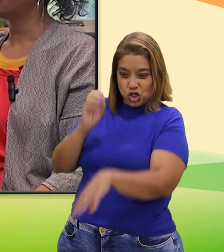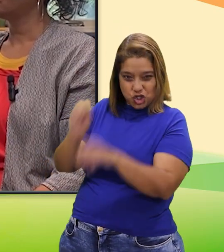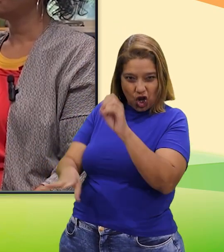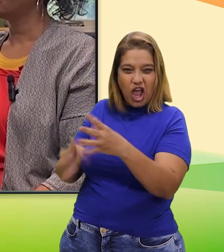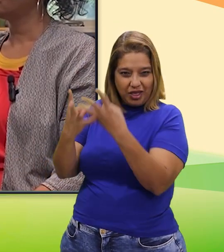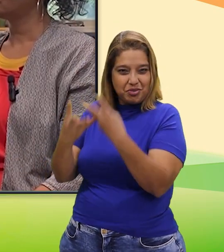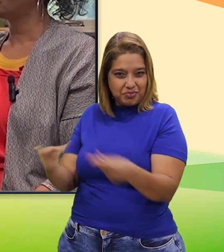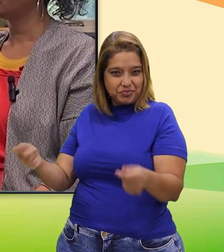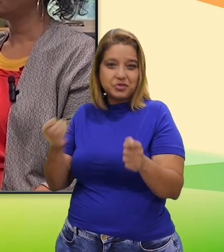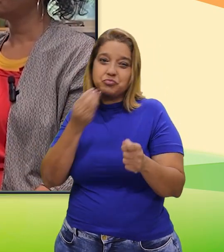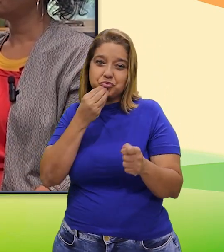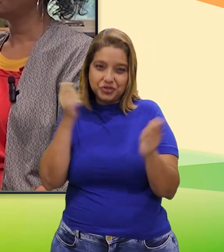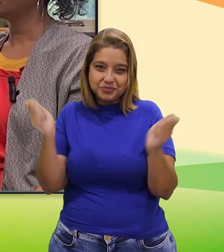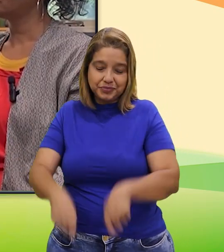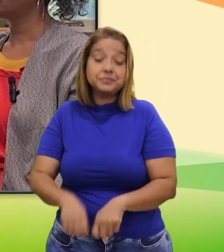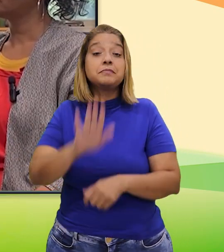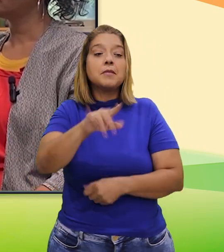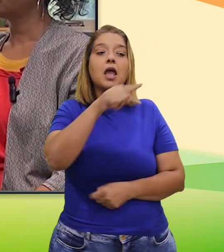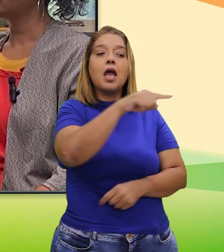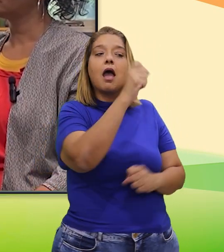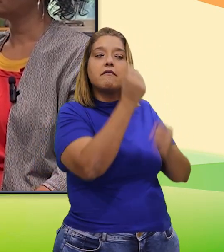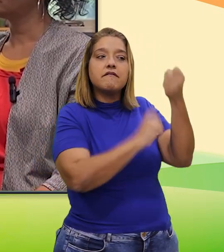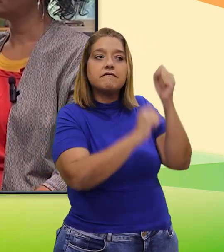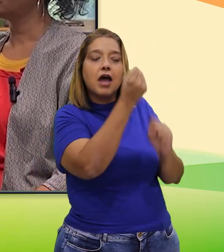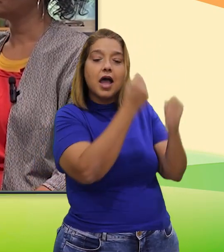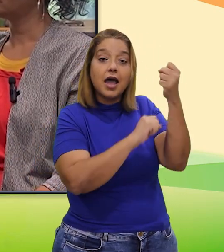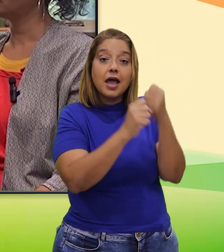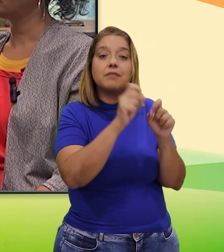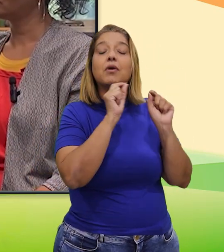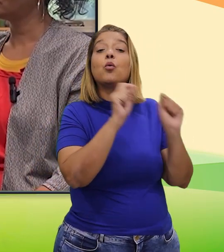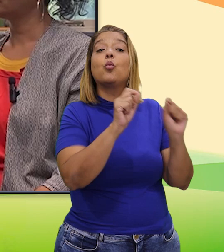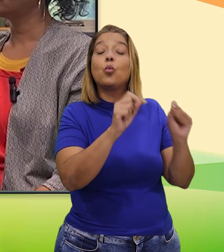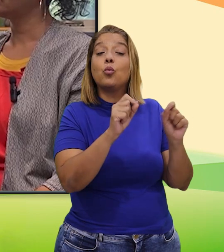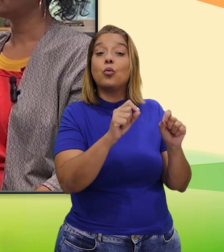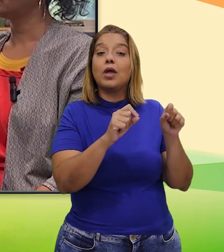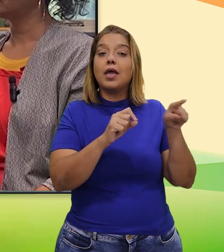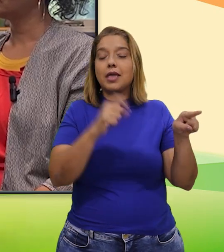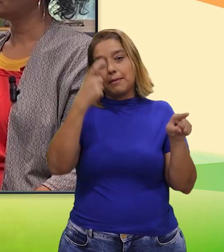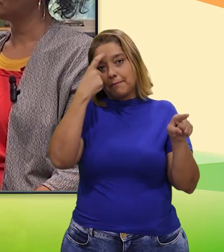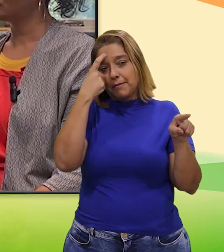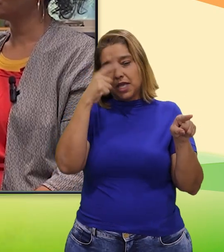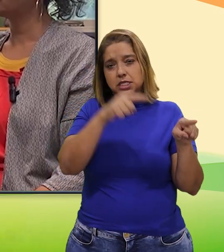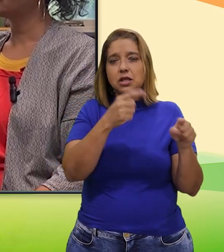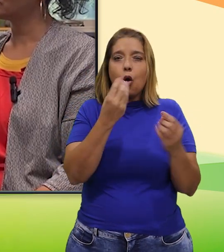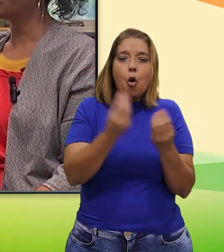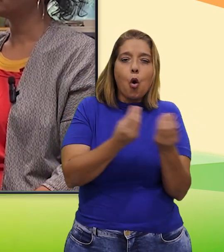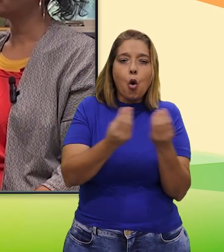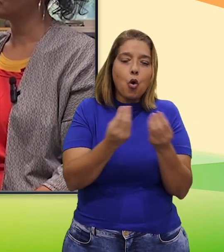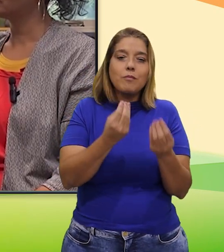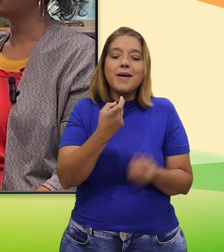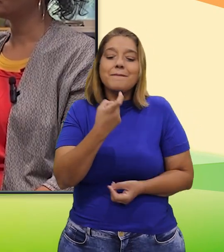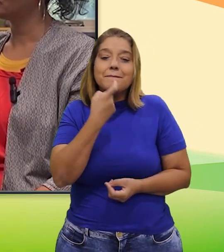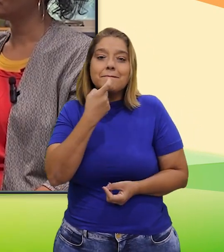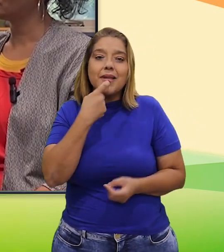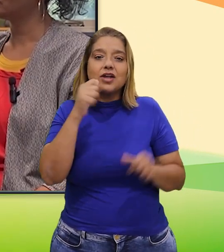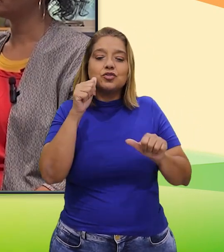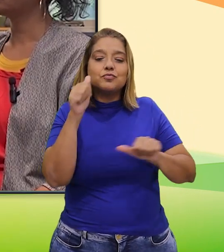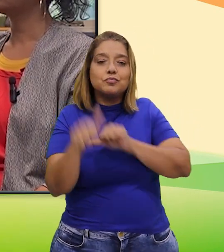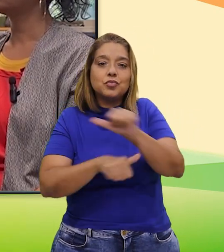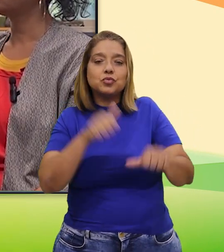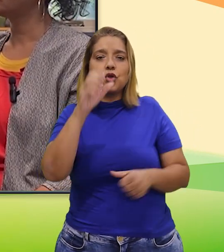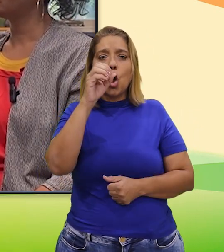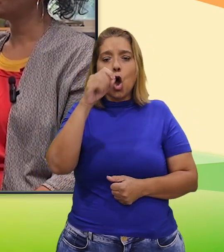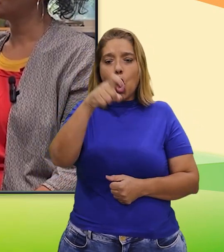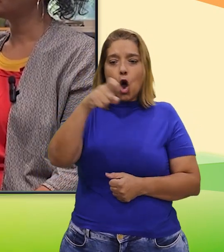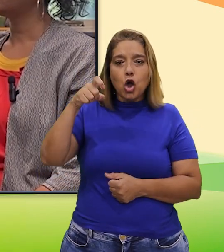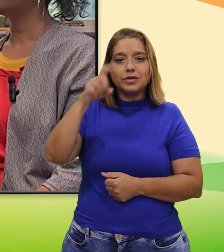E aí a indústria, a petroquímica, a indústria química responde com o